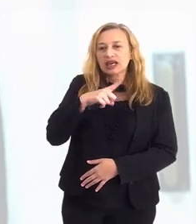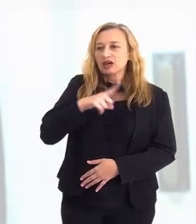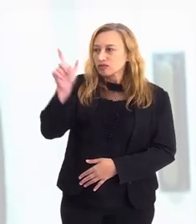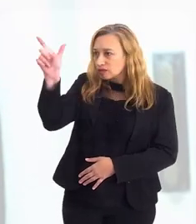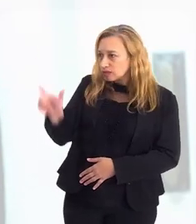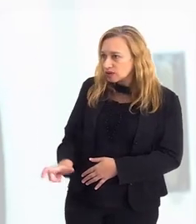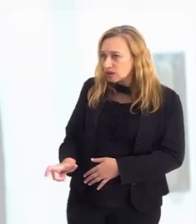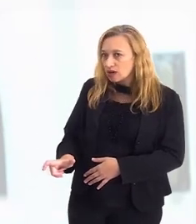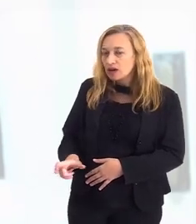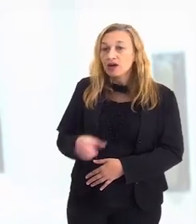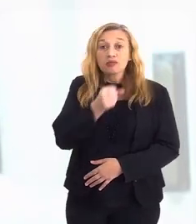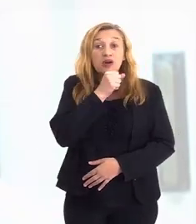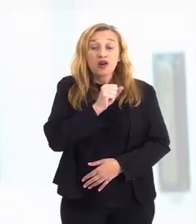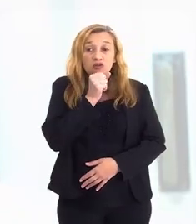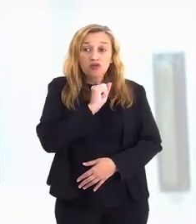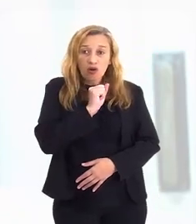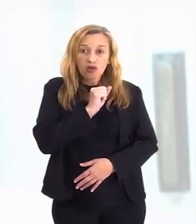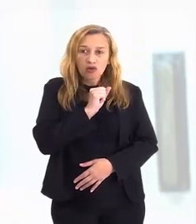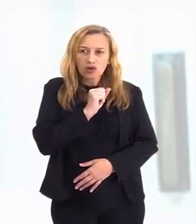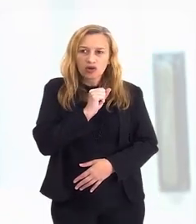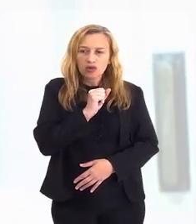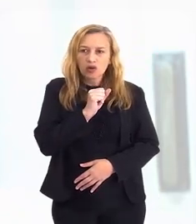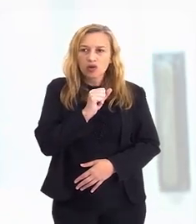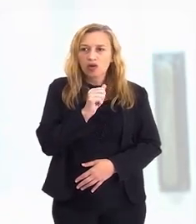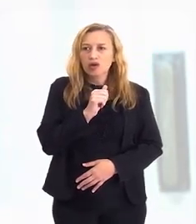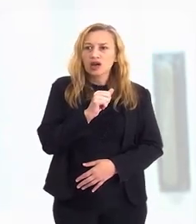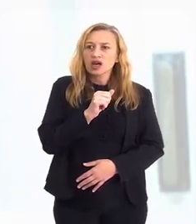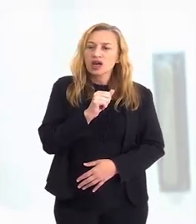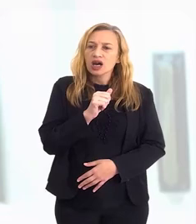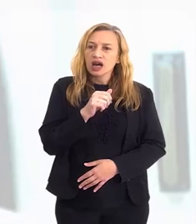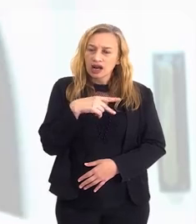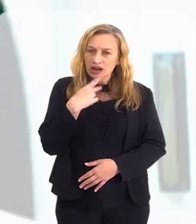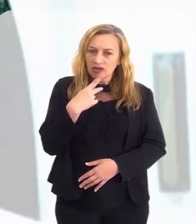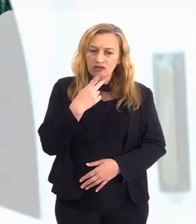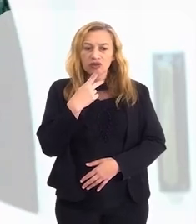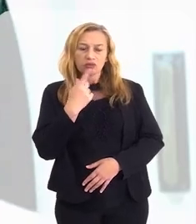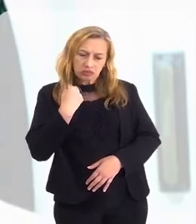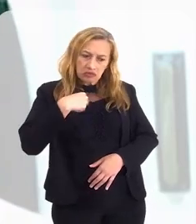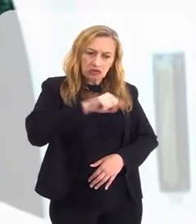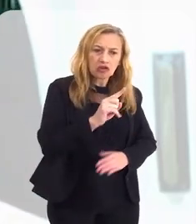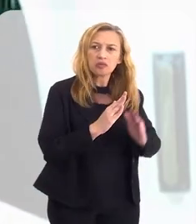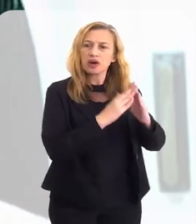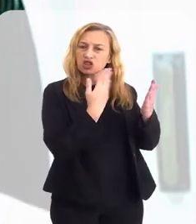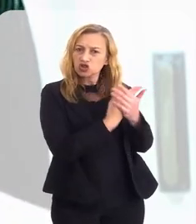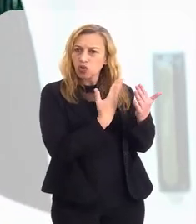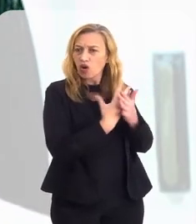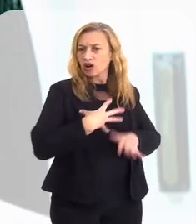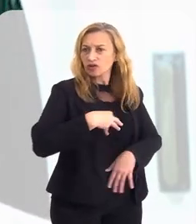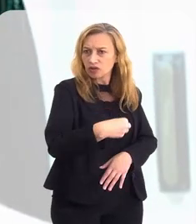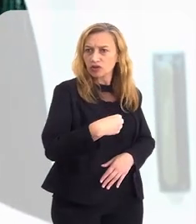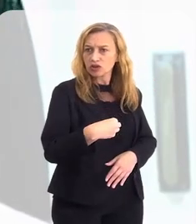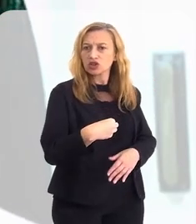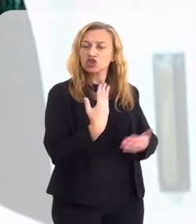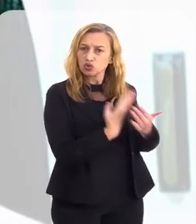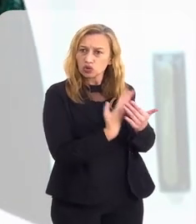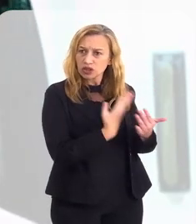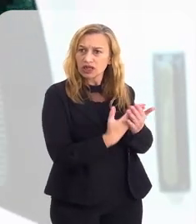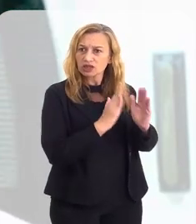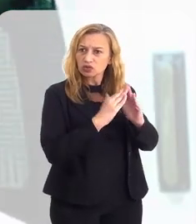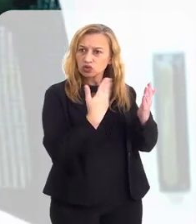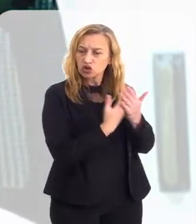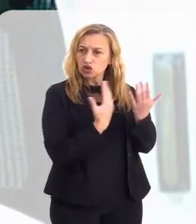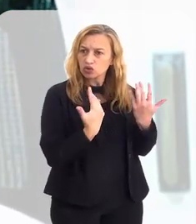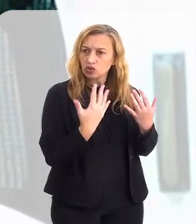que minha avó foi, né, uma mulher à frente do seu tempo. Ela fez questão que o filho fosse para a escola e fez questão que o filho estudasse